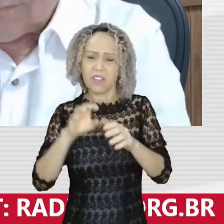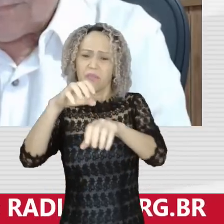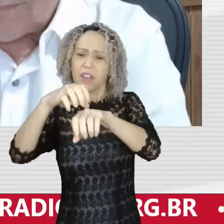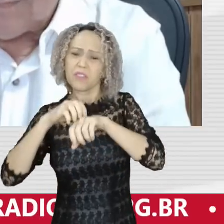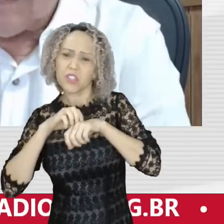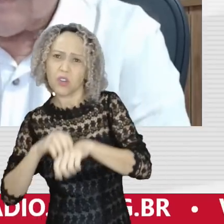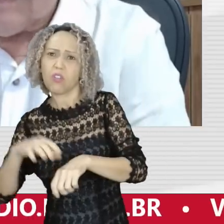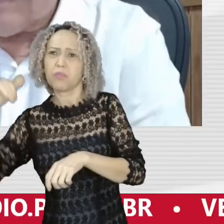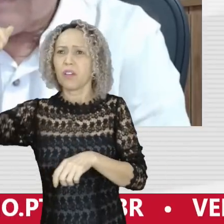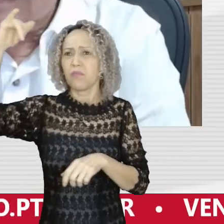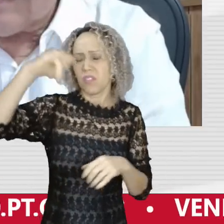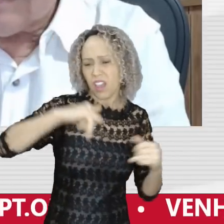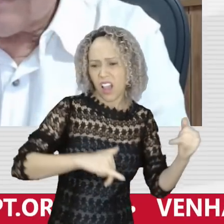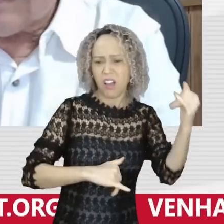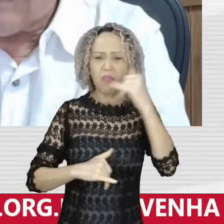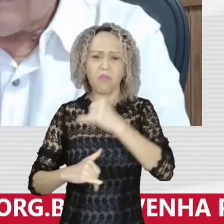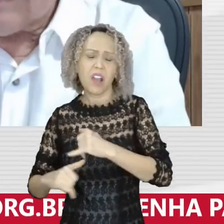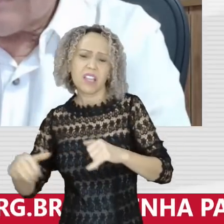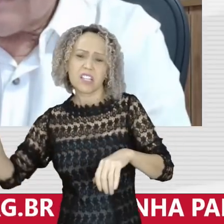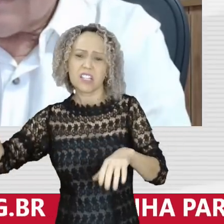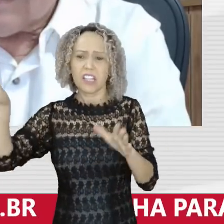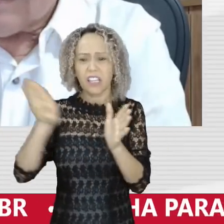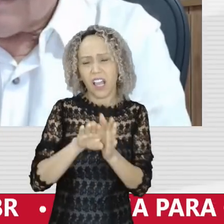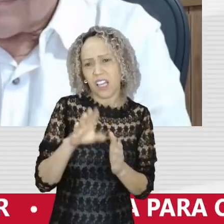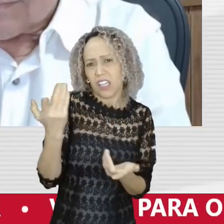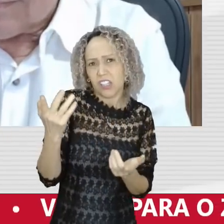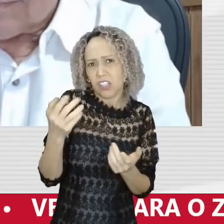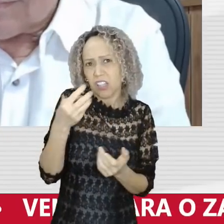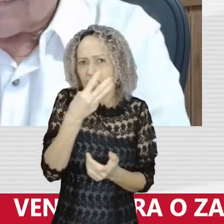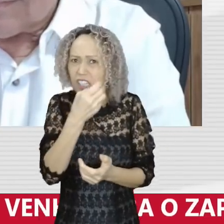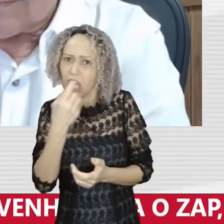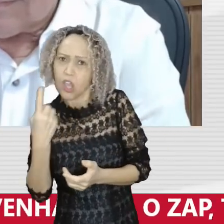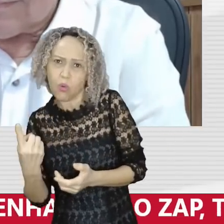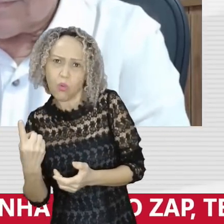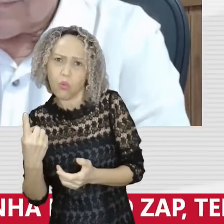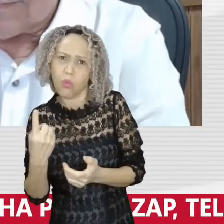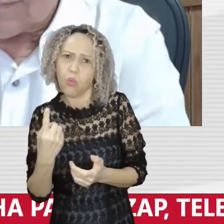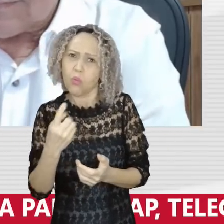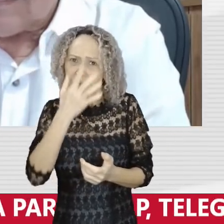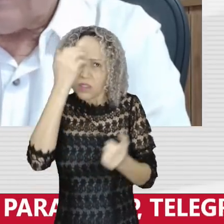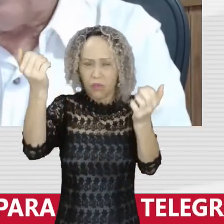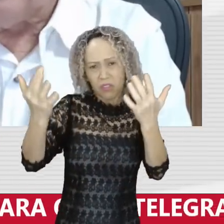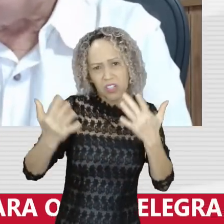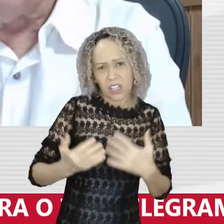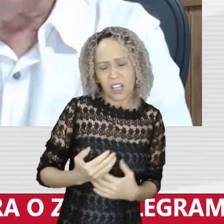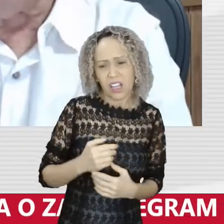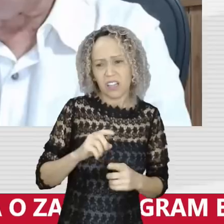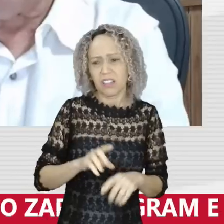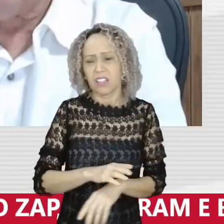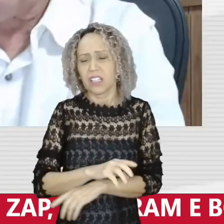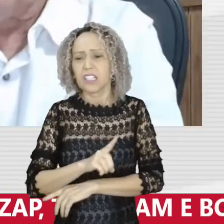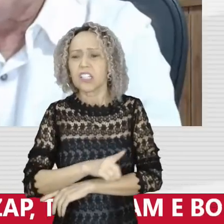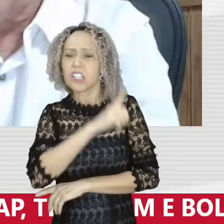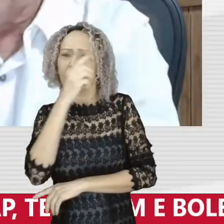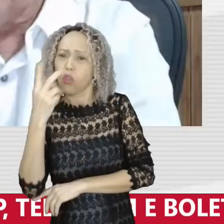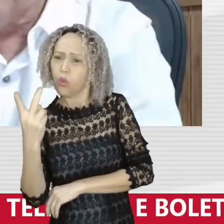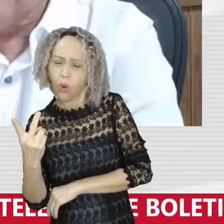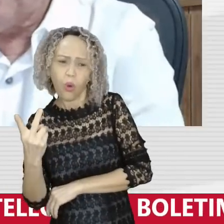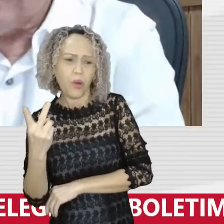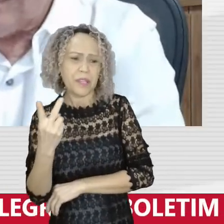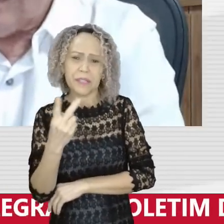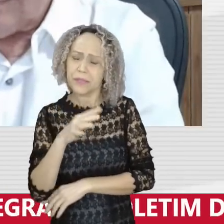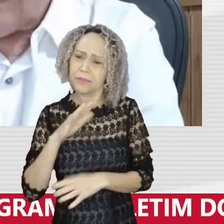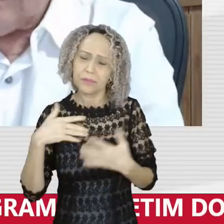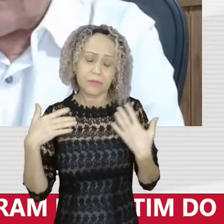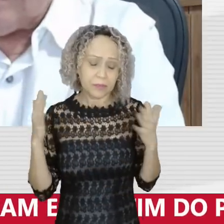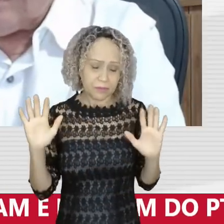a grande maioria indo embora no dia 2, mas tem muita gente que vai sim aproveitar essa oportunidade para também conhecer melhor